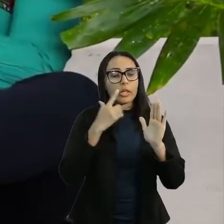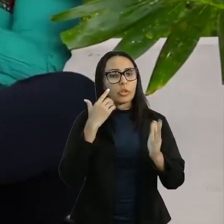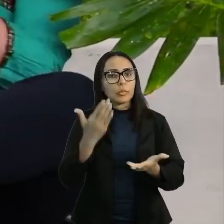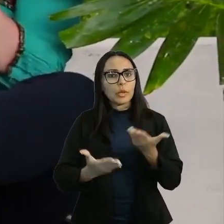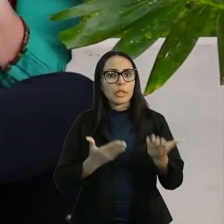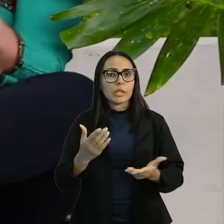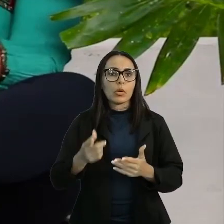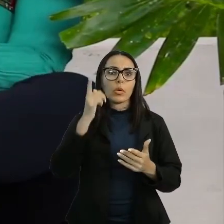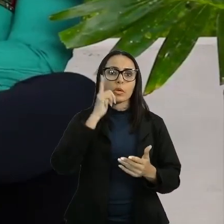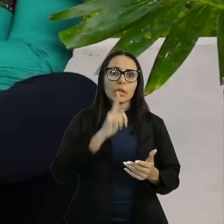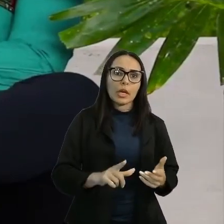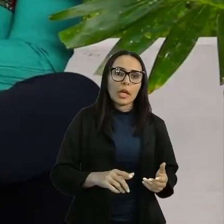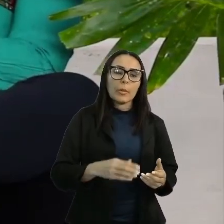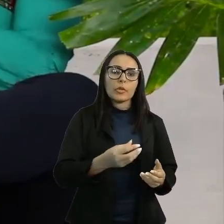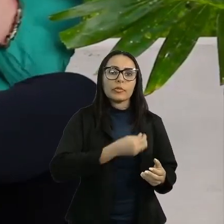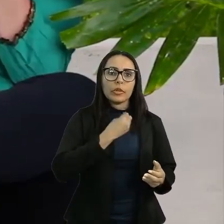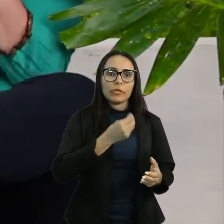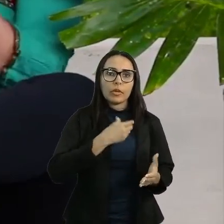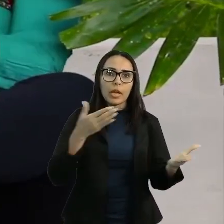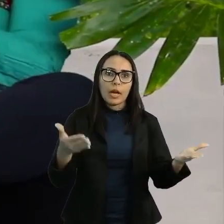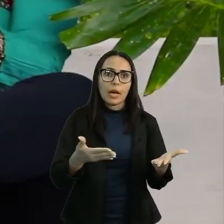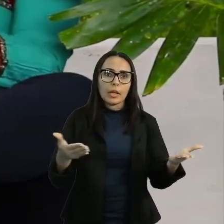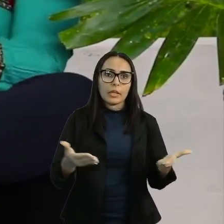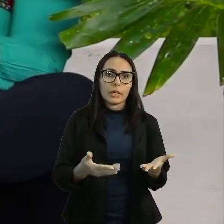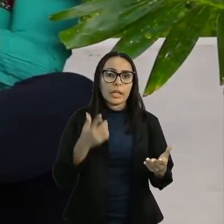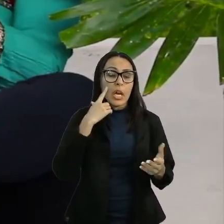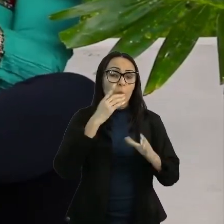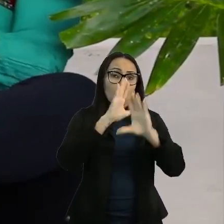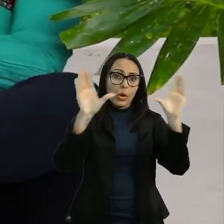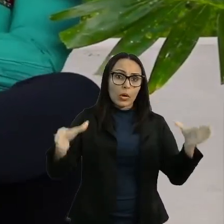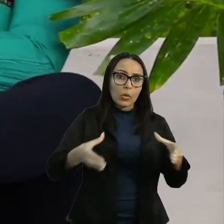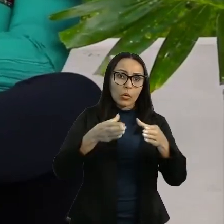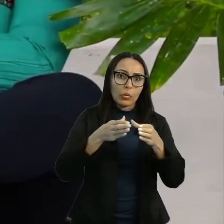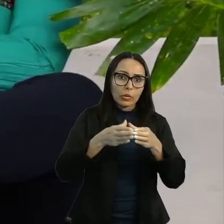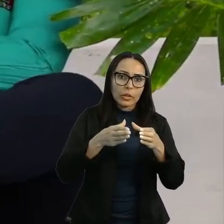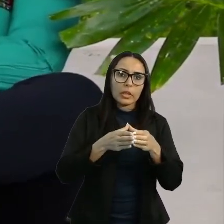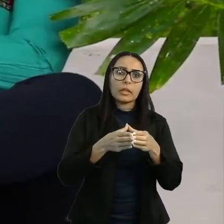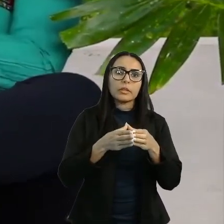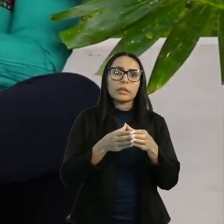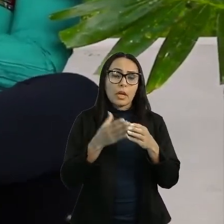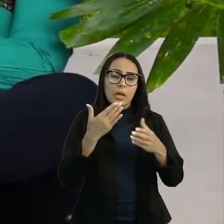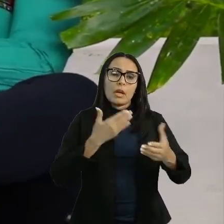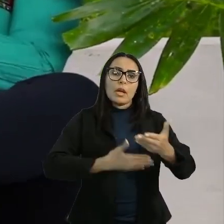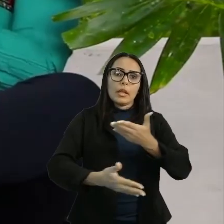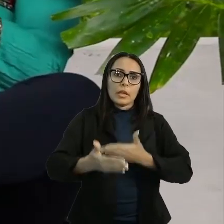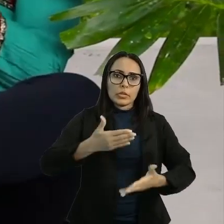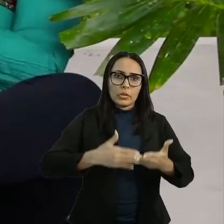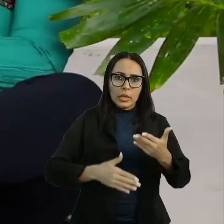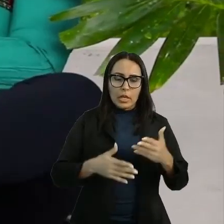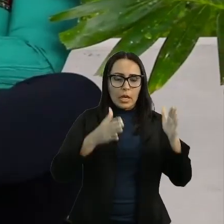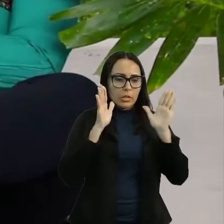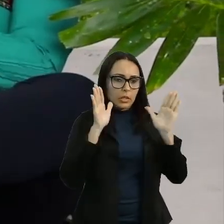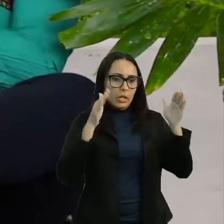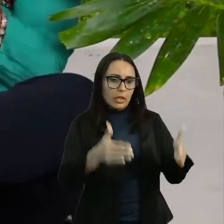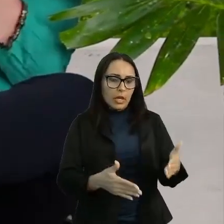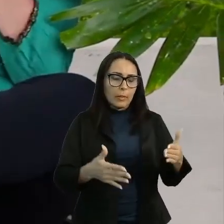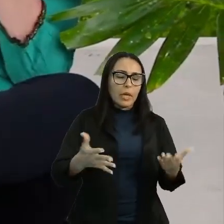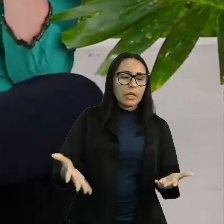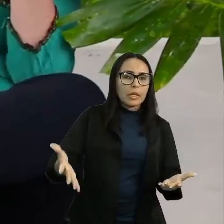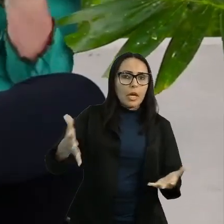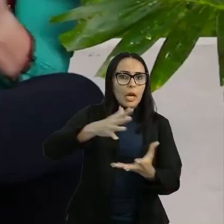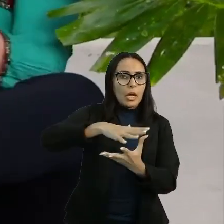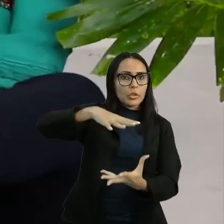as coisas que existem. E na verdade não é isso, não. A proposta é justamente a pessoa estar inserido, mas com um nível de consciência diferenciado. Isso sim é